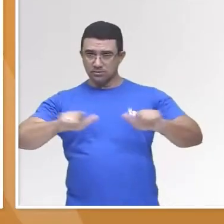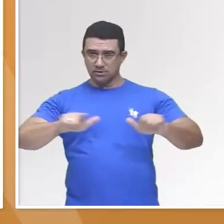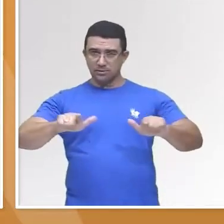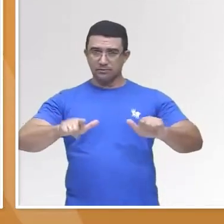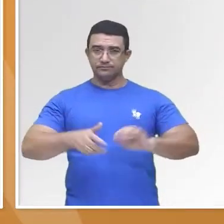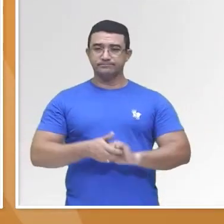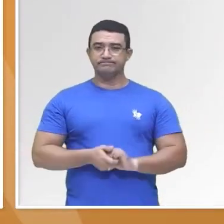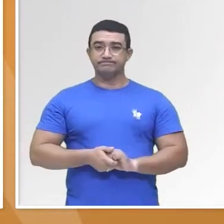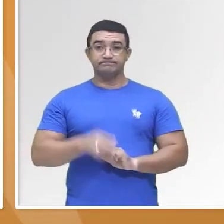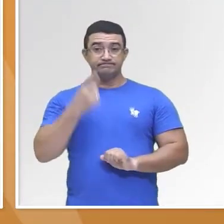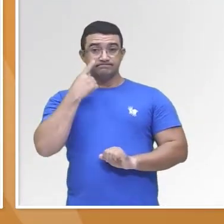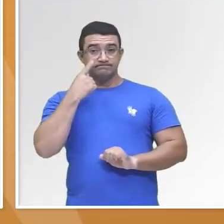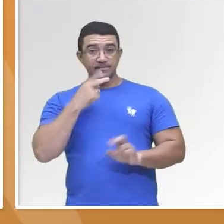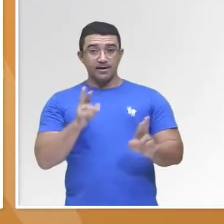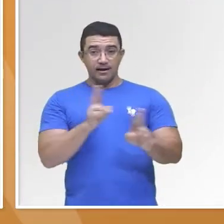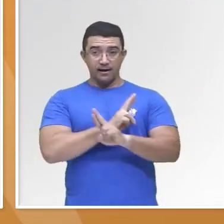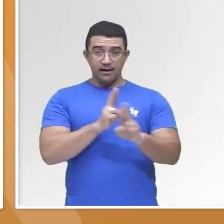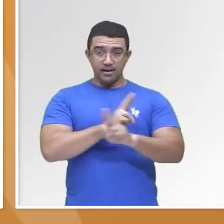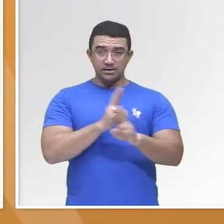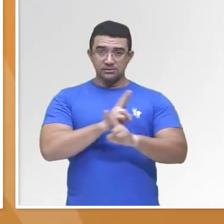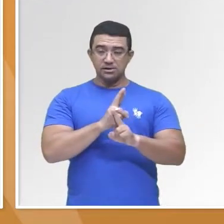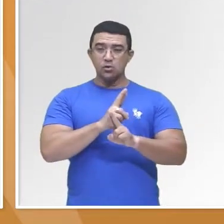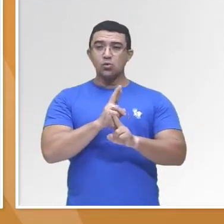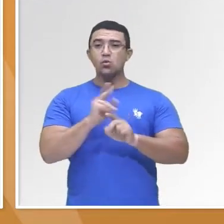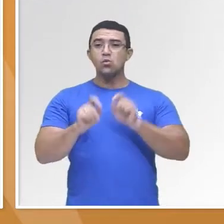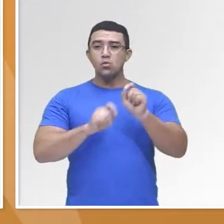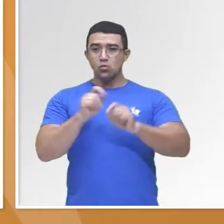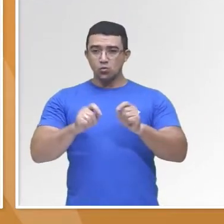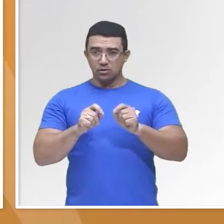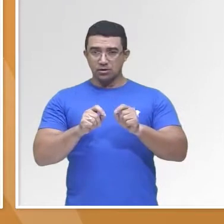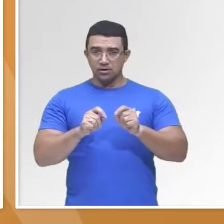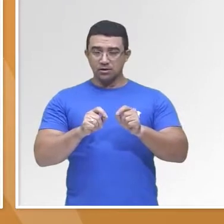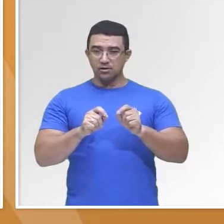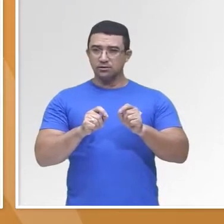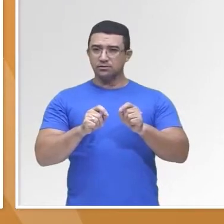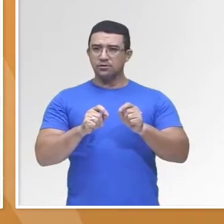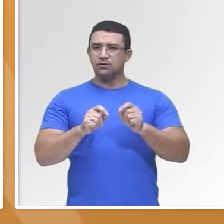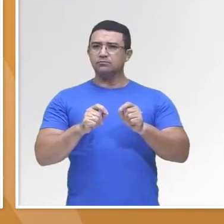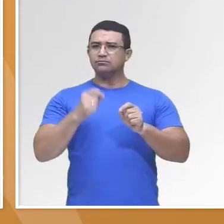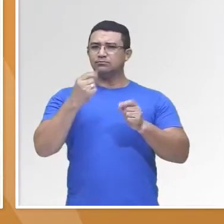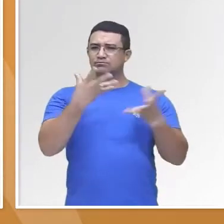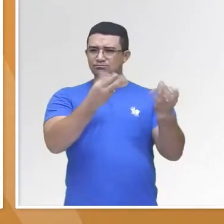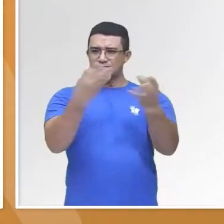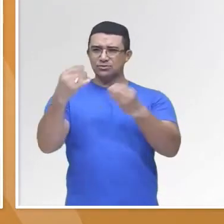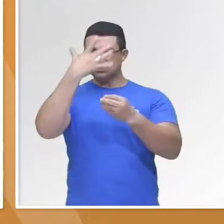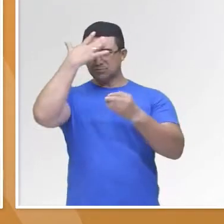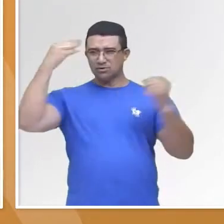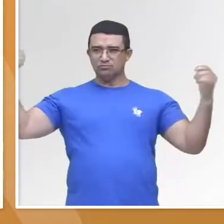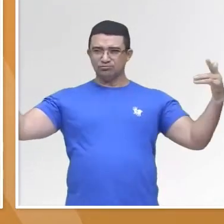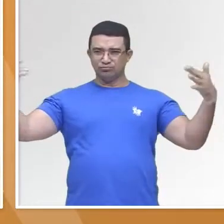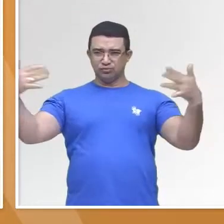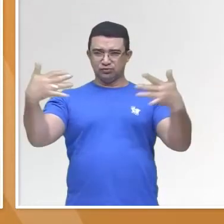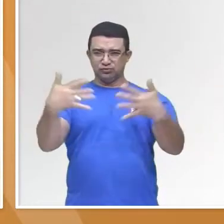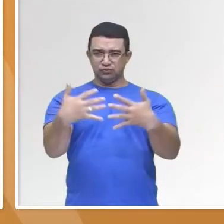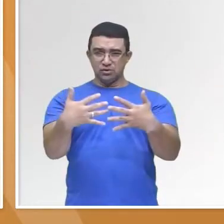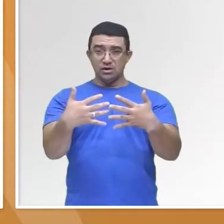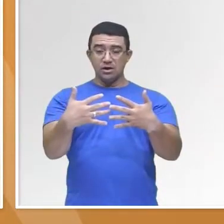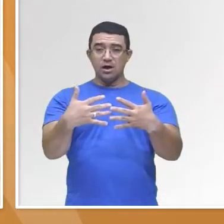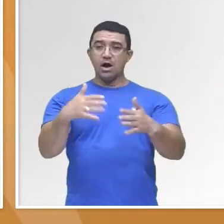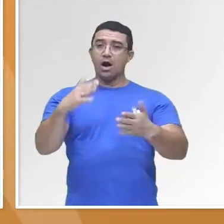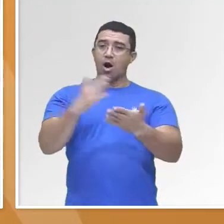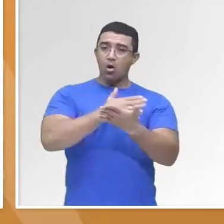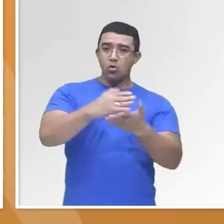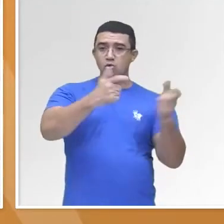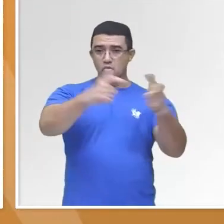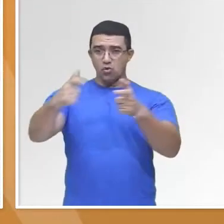da população com a concentração da população em áreas onde, por exemplo, nós temos a agricultura, a